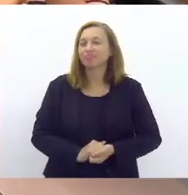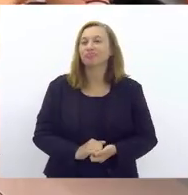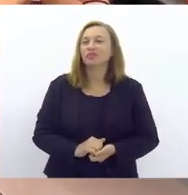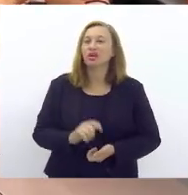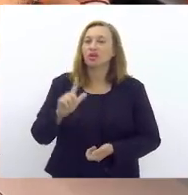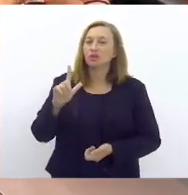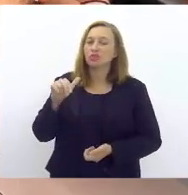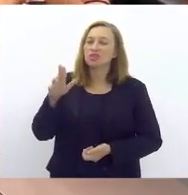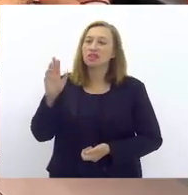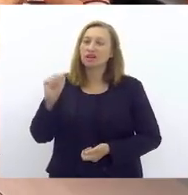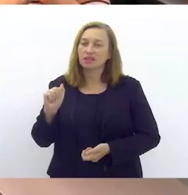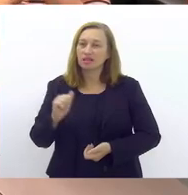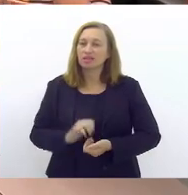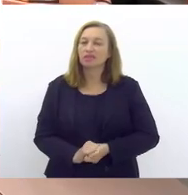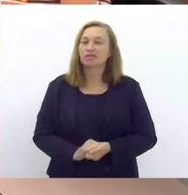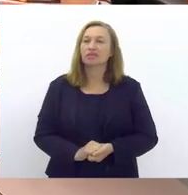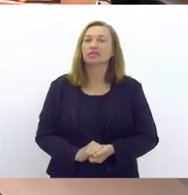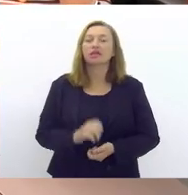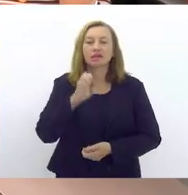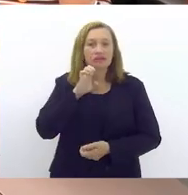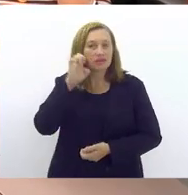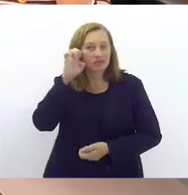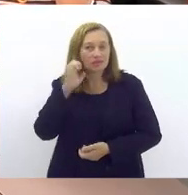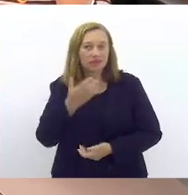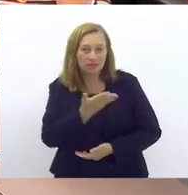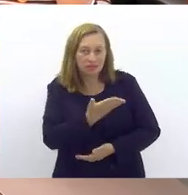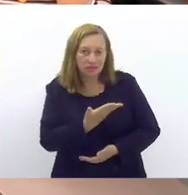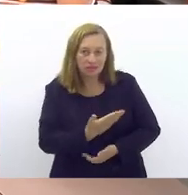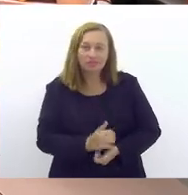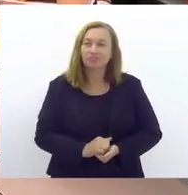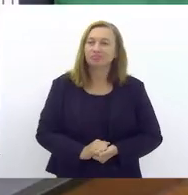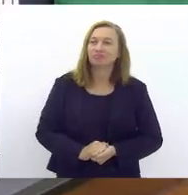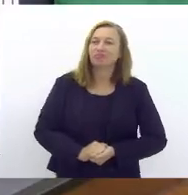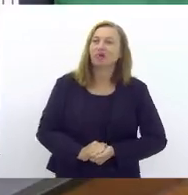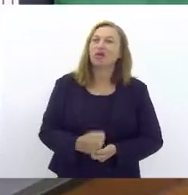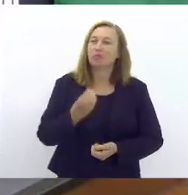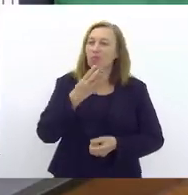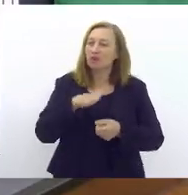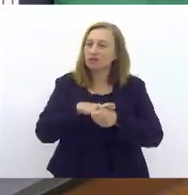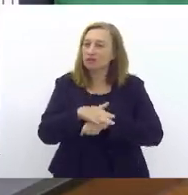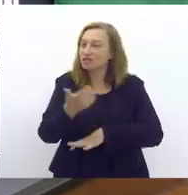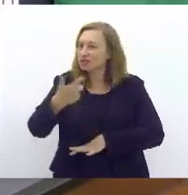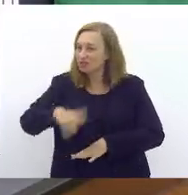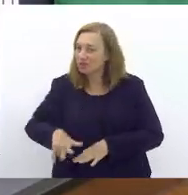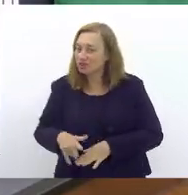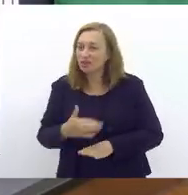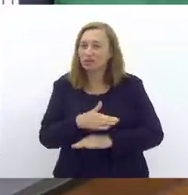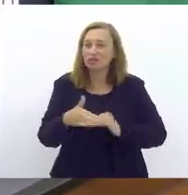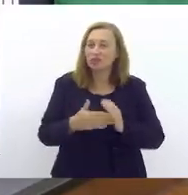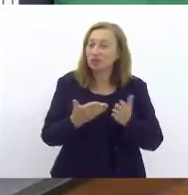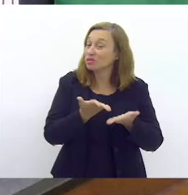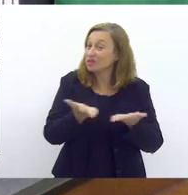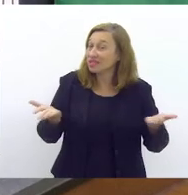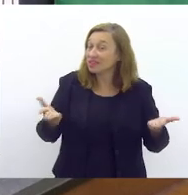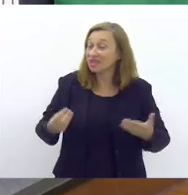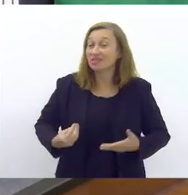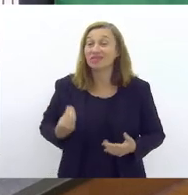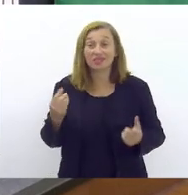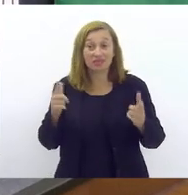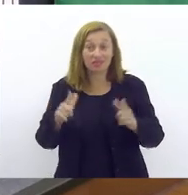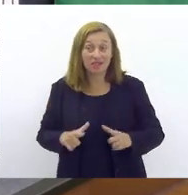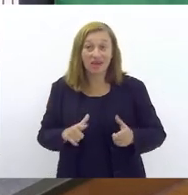Luciana. Élika Takimoto, querida. Boa noite mais uma vez para todas as pessoas aqui